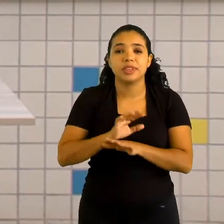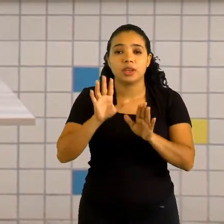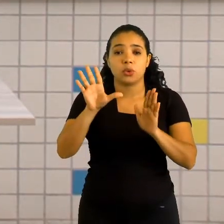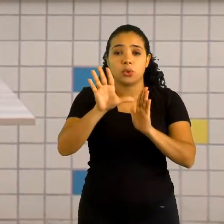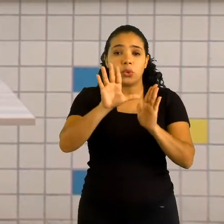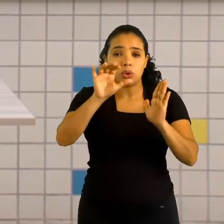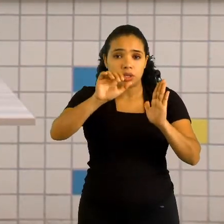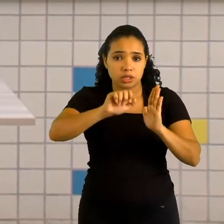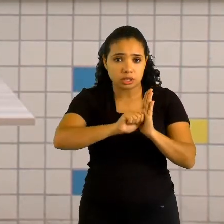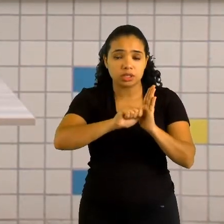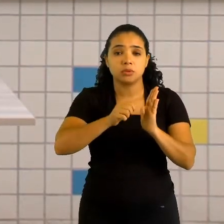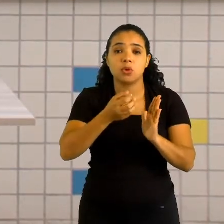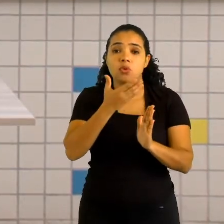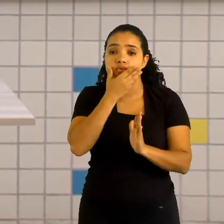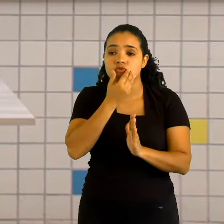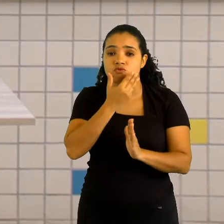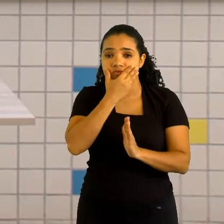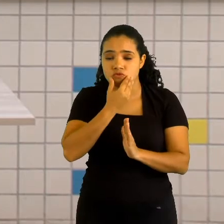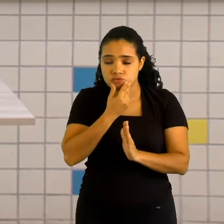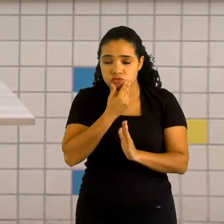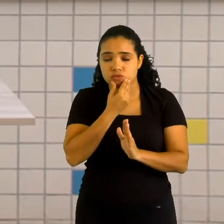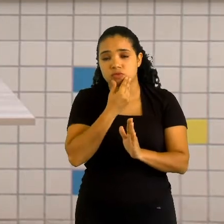não só pôde